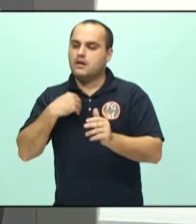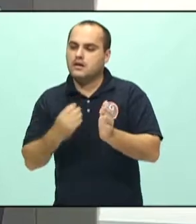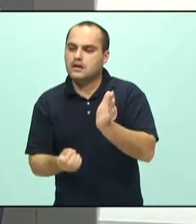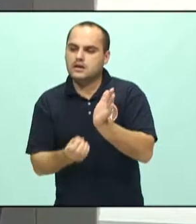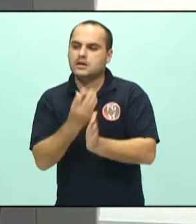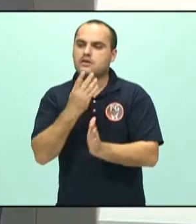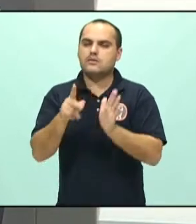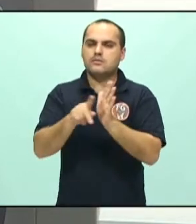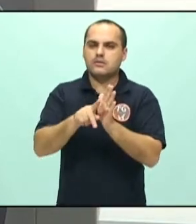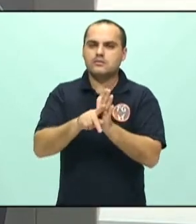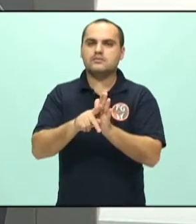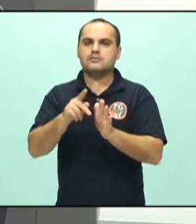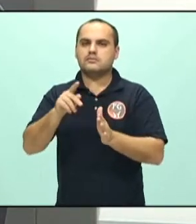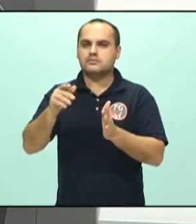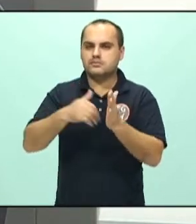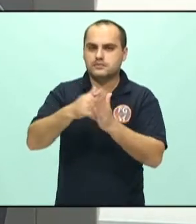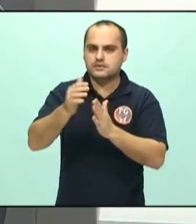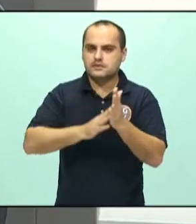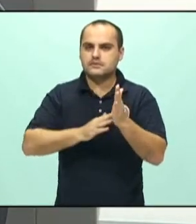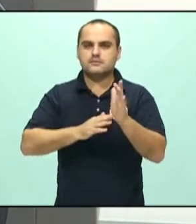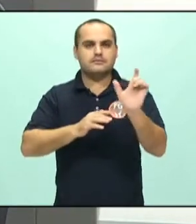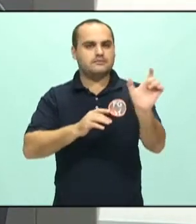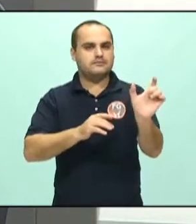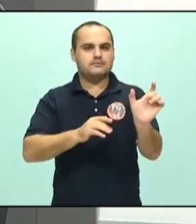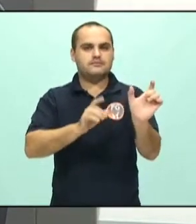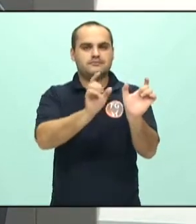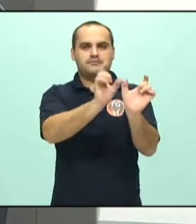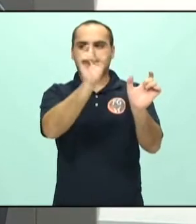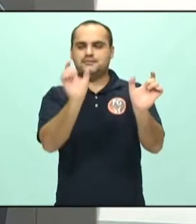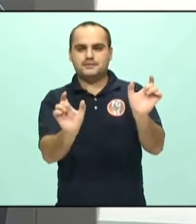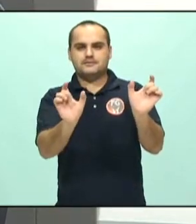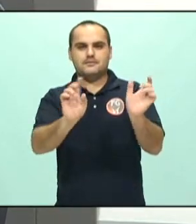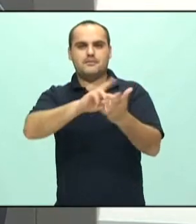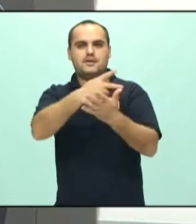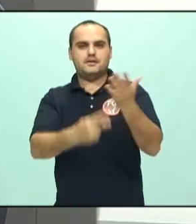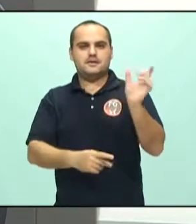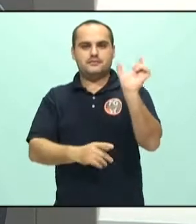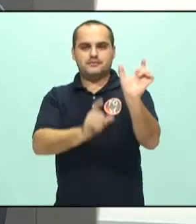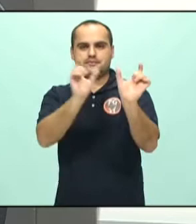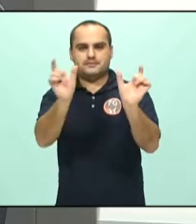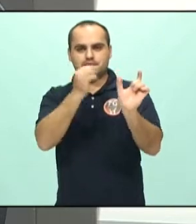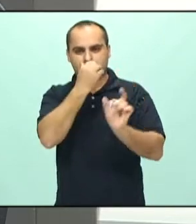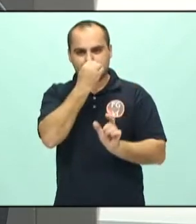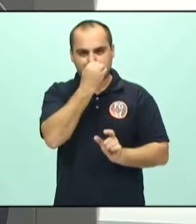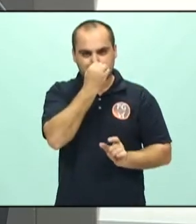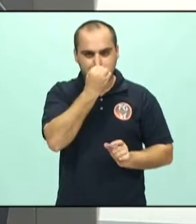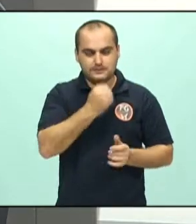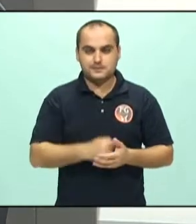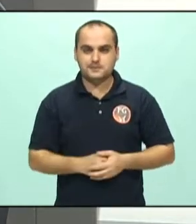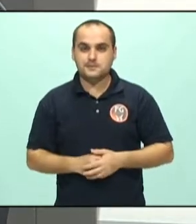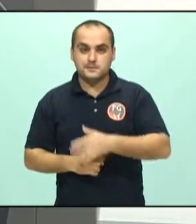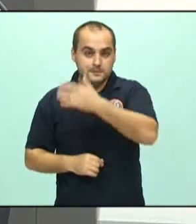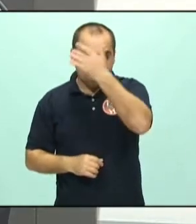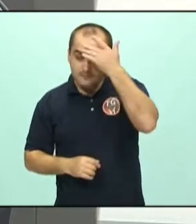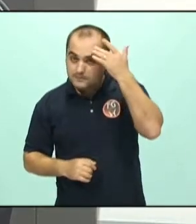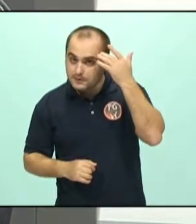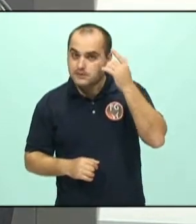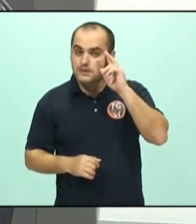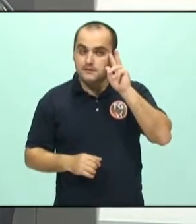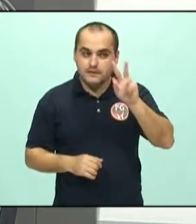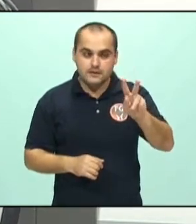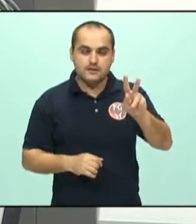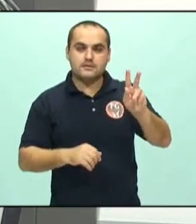dessas telas e colocaram a poesia ao lado, porque aquele que visitasse a nossa exposição, intitulada à época Poesia em